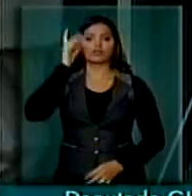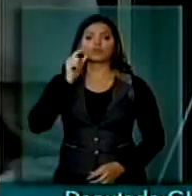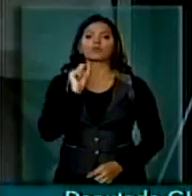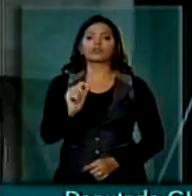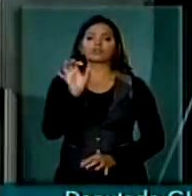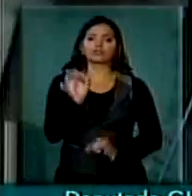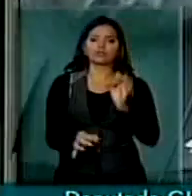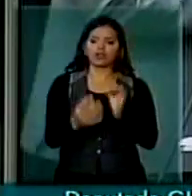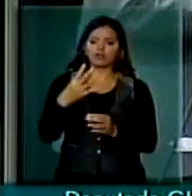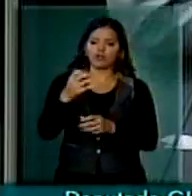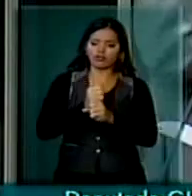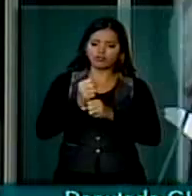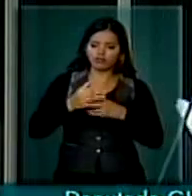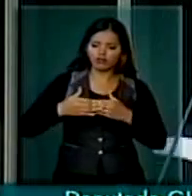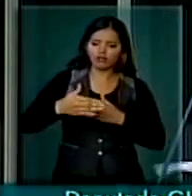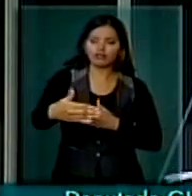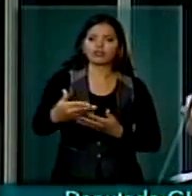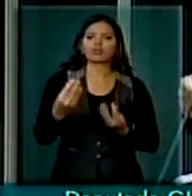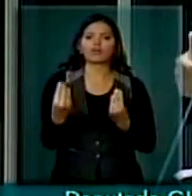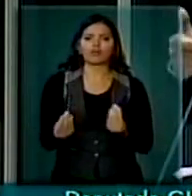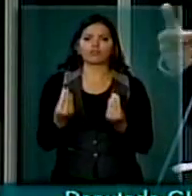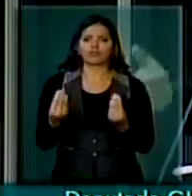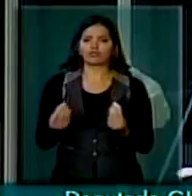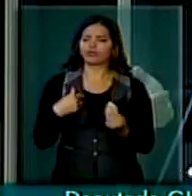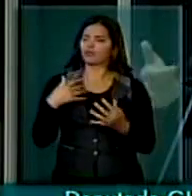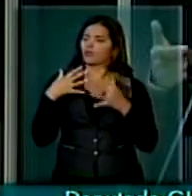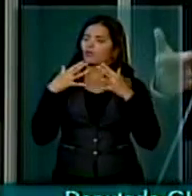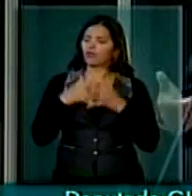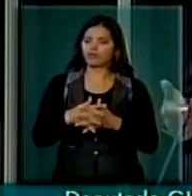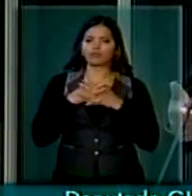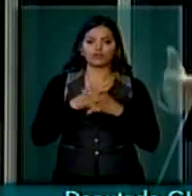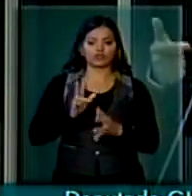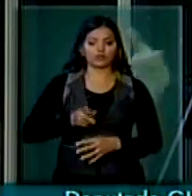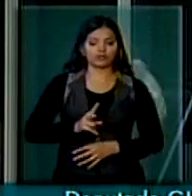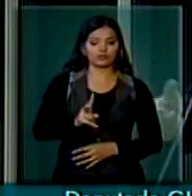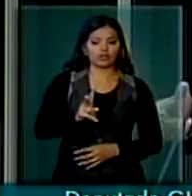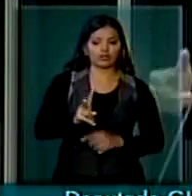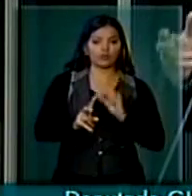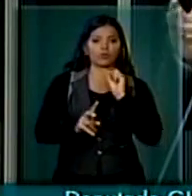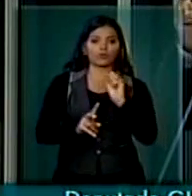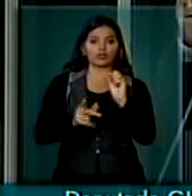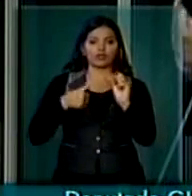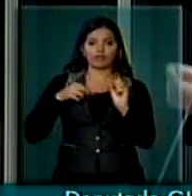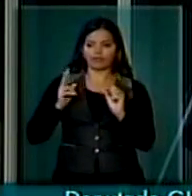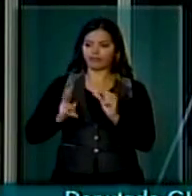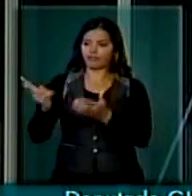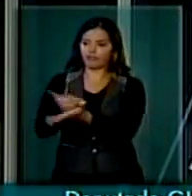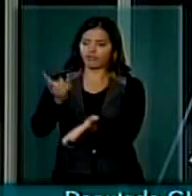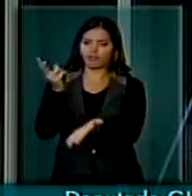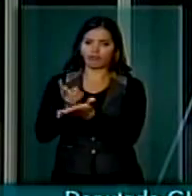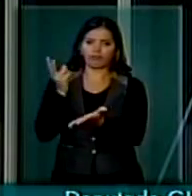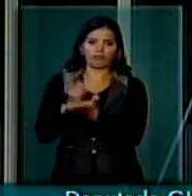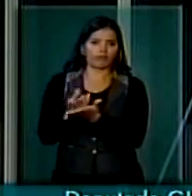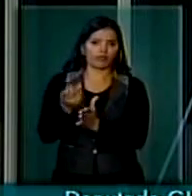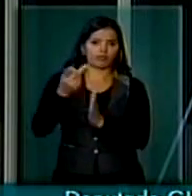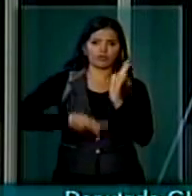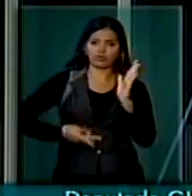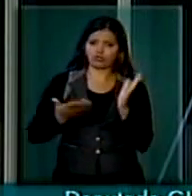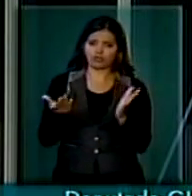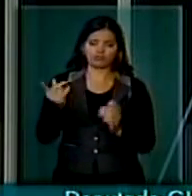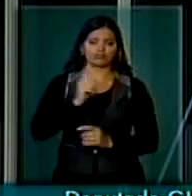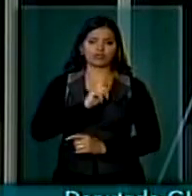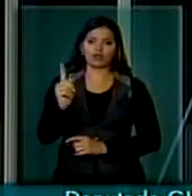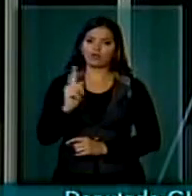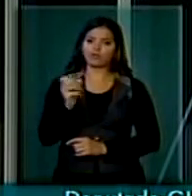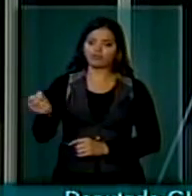julgado nos próximos 4 ou 8 anos. Não se confunda continuidade com continuismo. Há necessidade da população refletir e